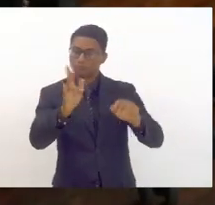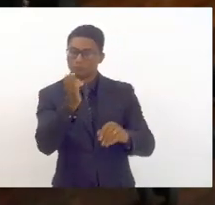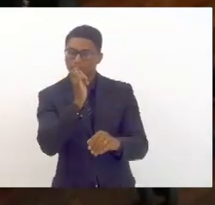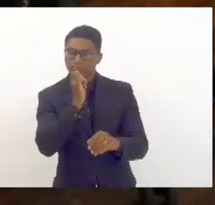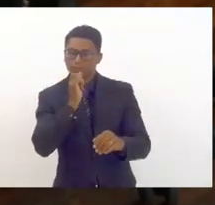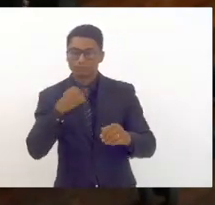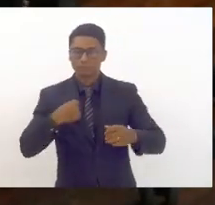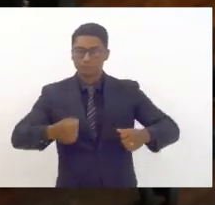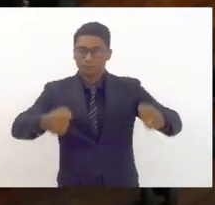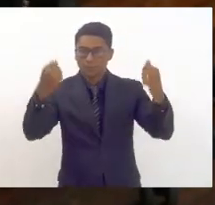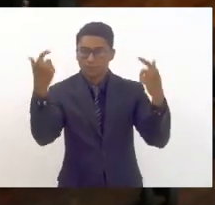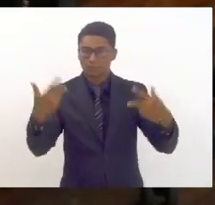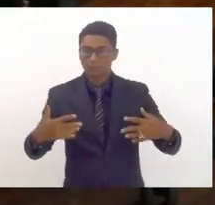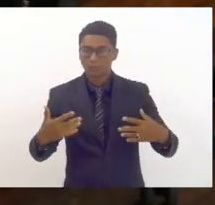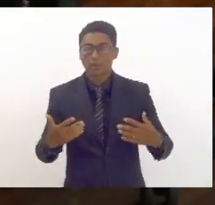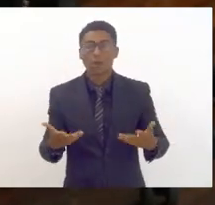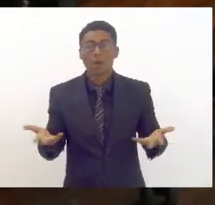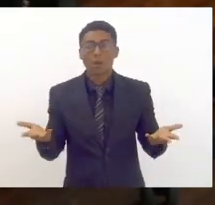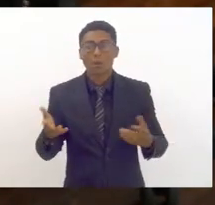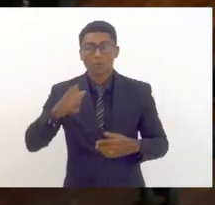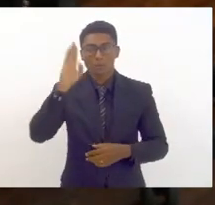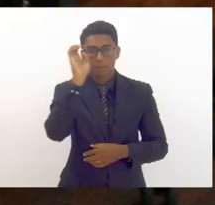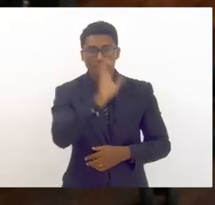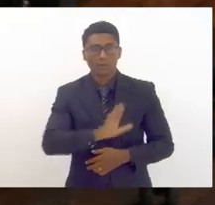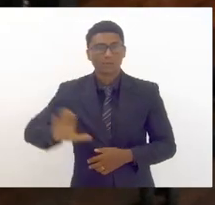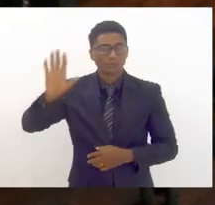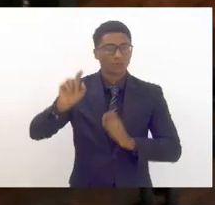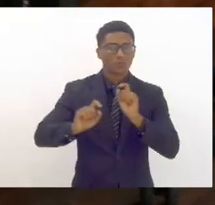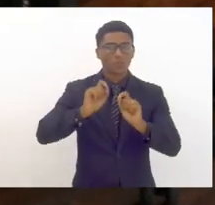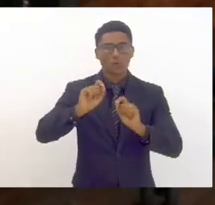exemplificando como é que está o cenário nacional.